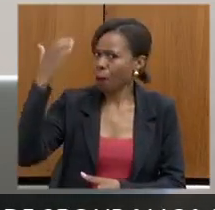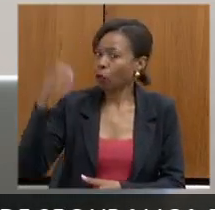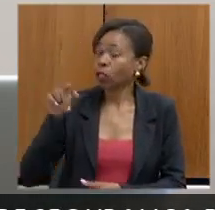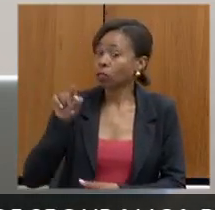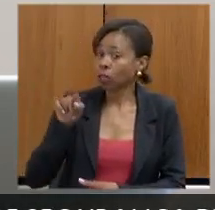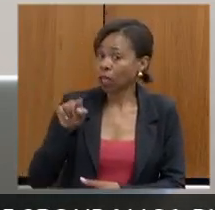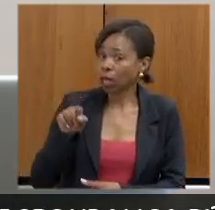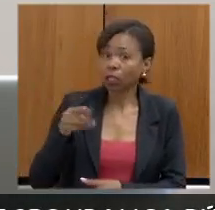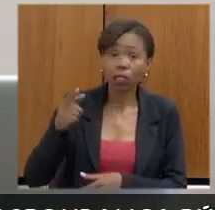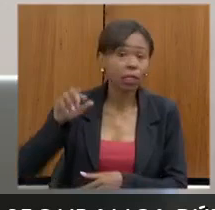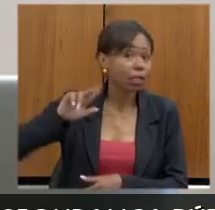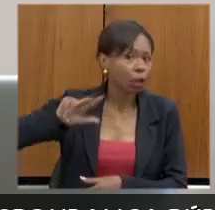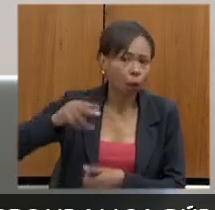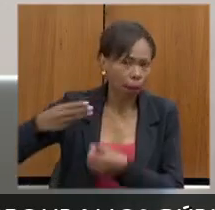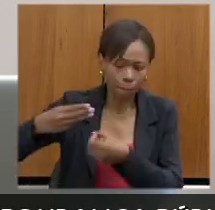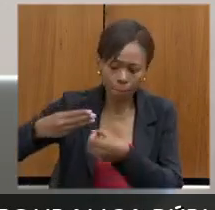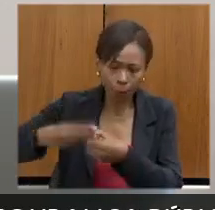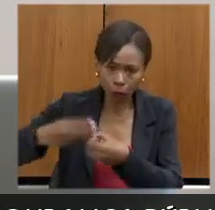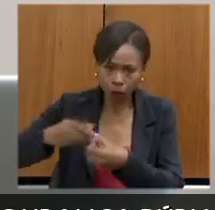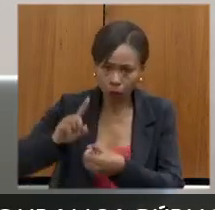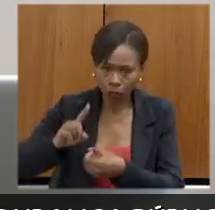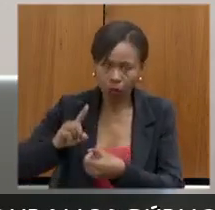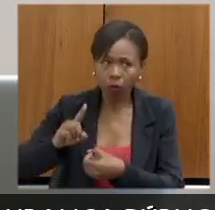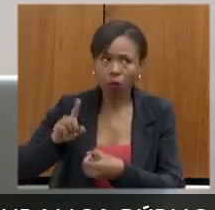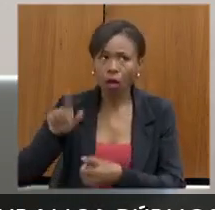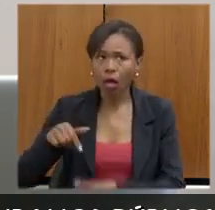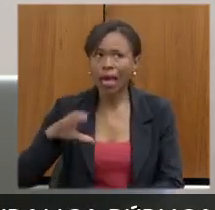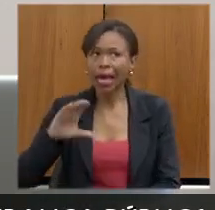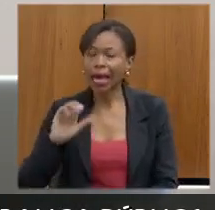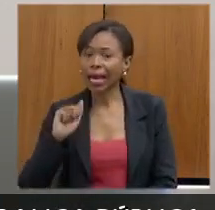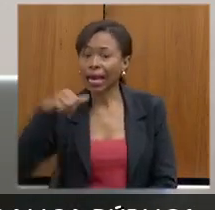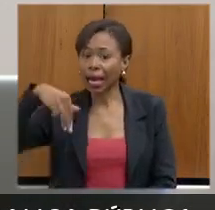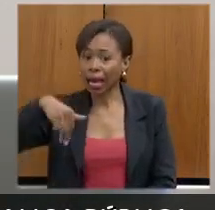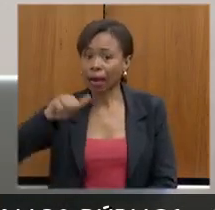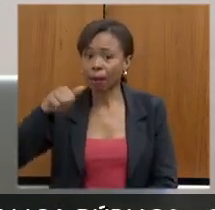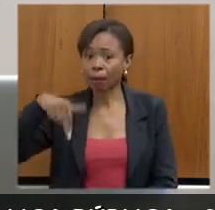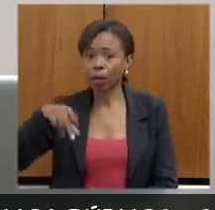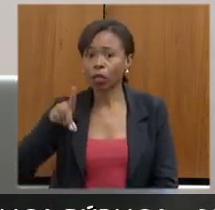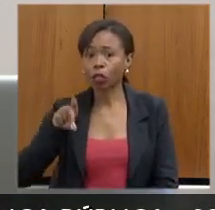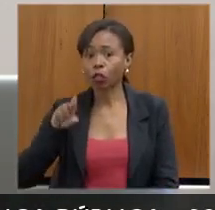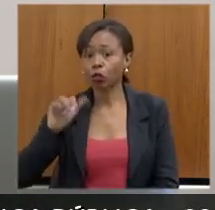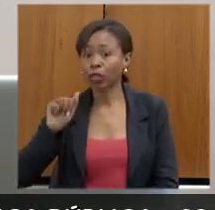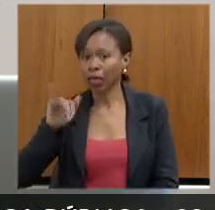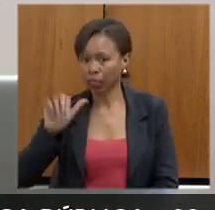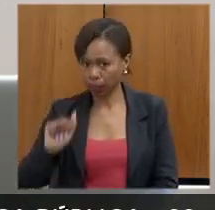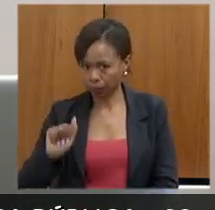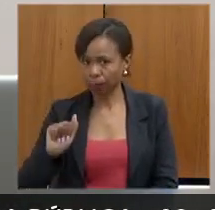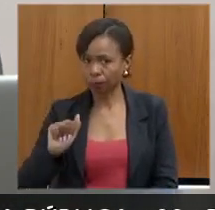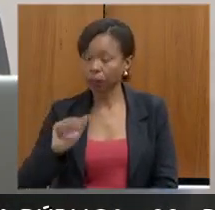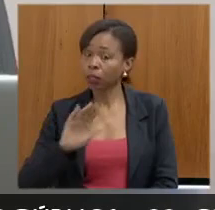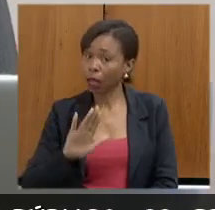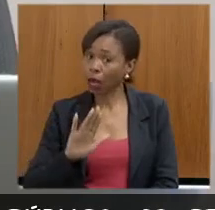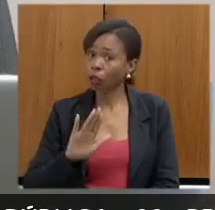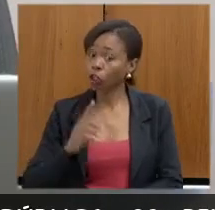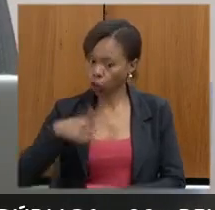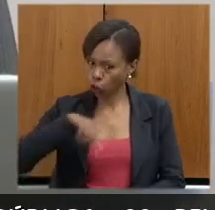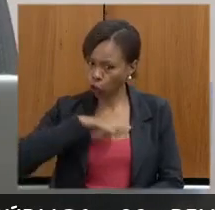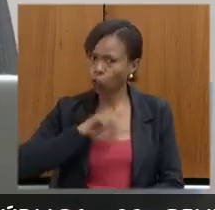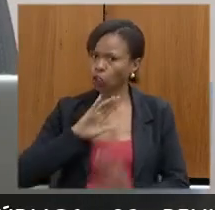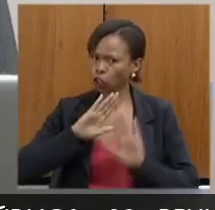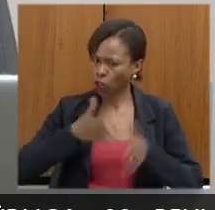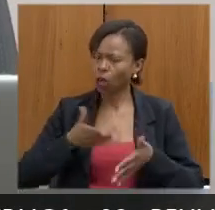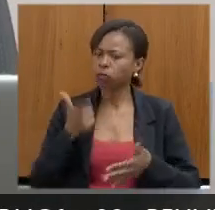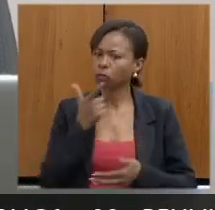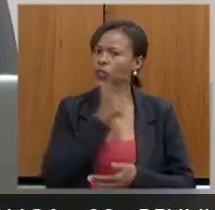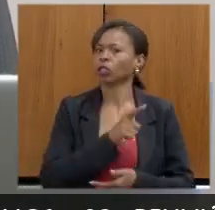distrito não é um e o município é Camanducaia tanto os dois pelo Tony então só para deixar aqui registrado a mandando aquecedor para